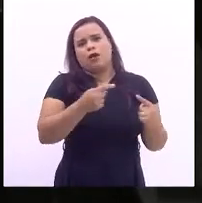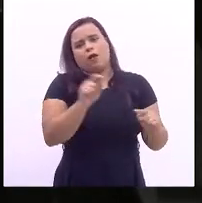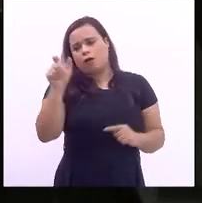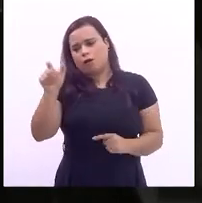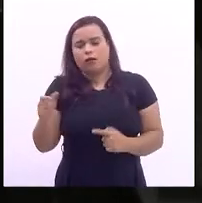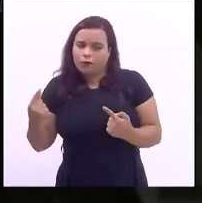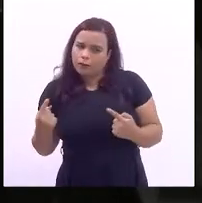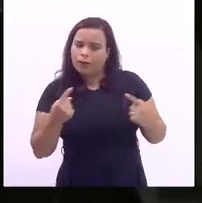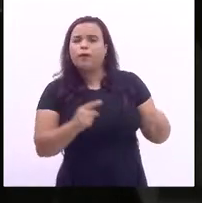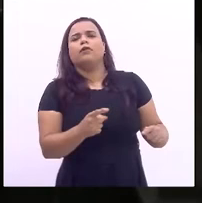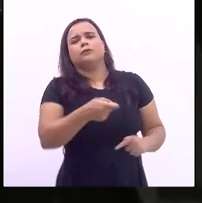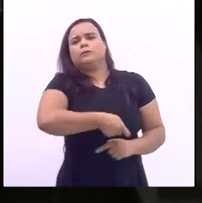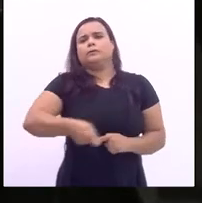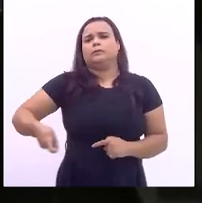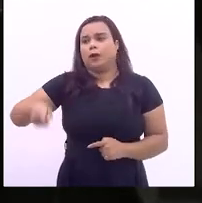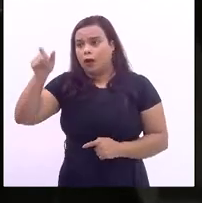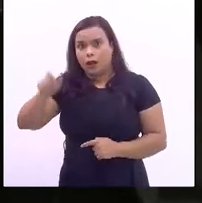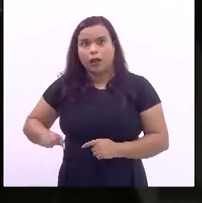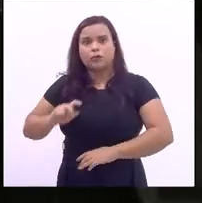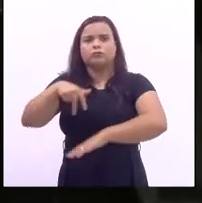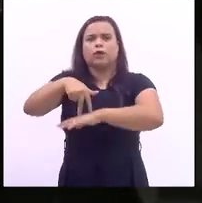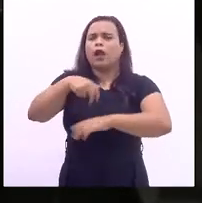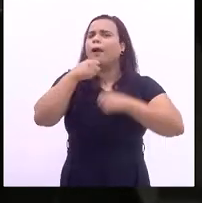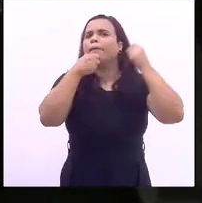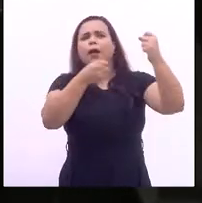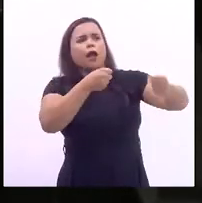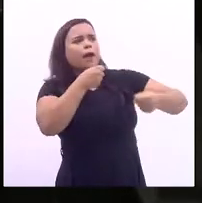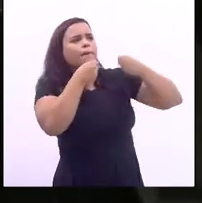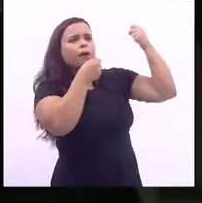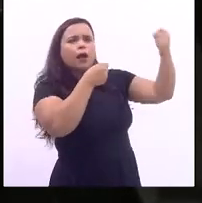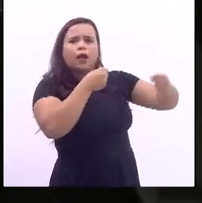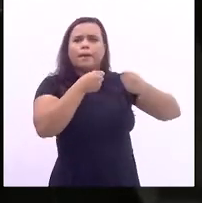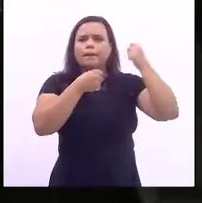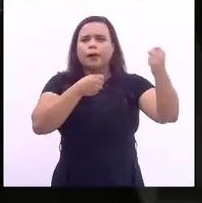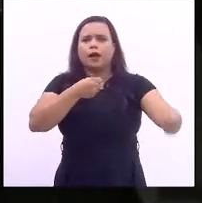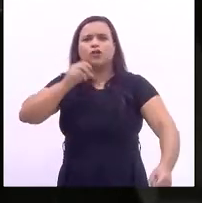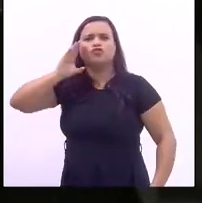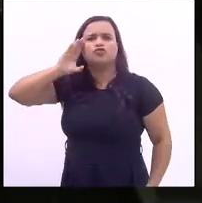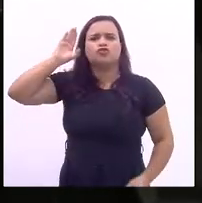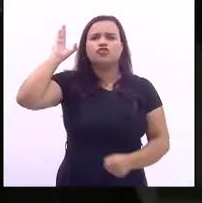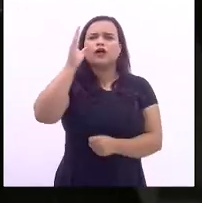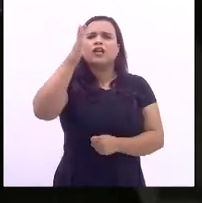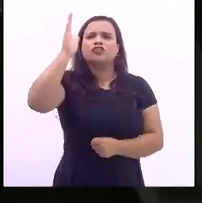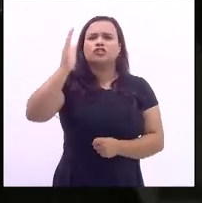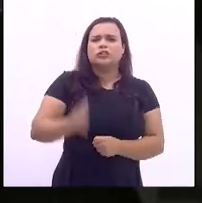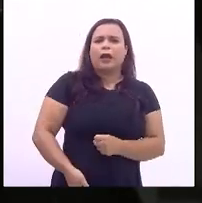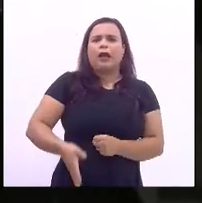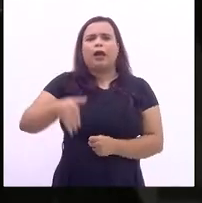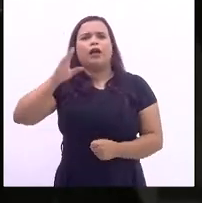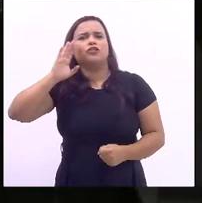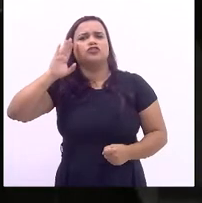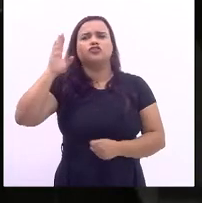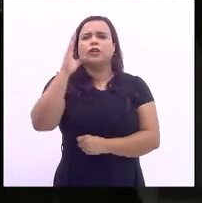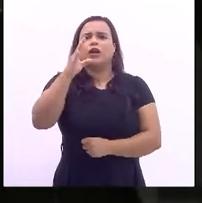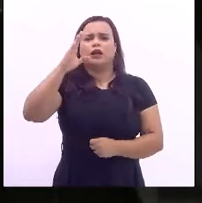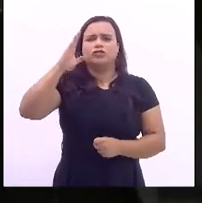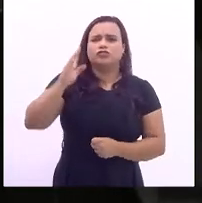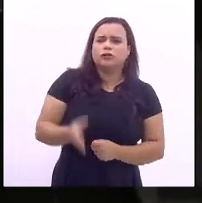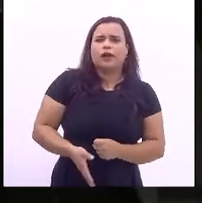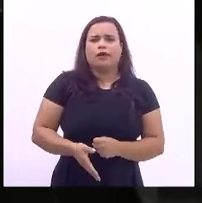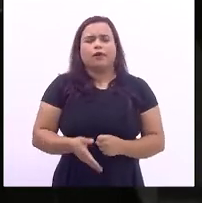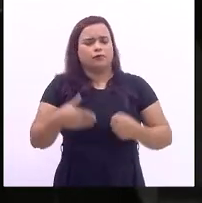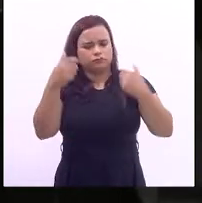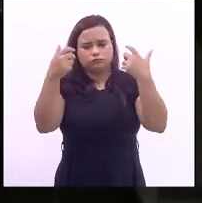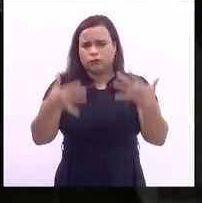estava lá no palanque das Diretas Já e quando a gente